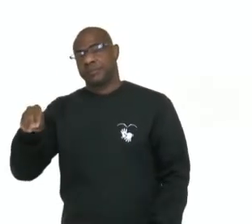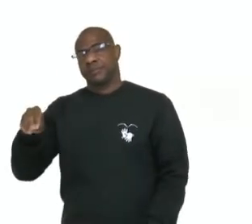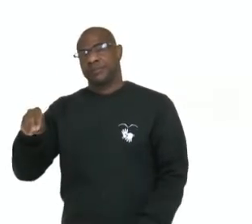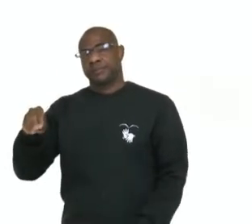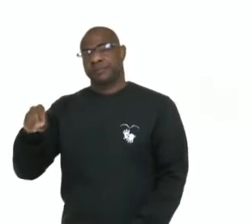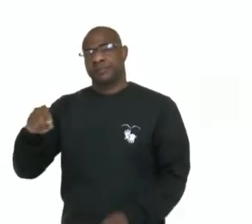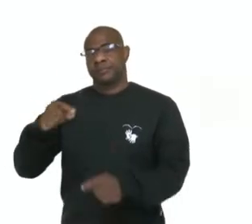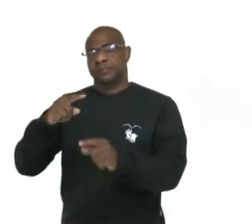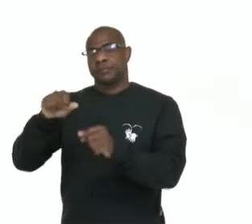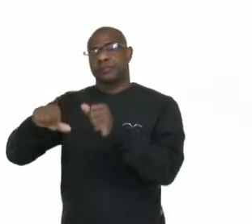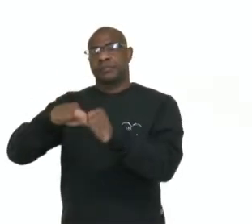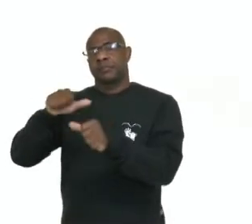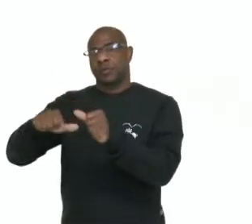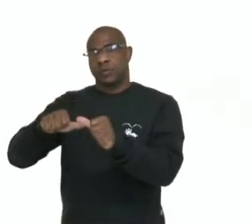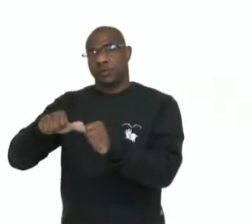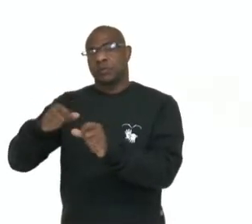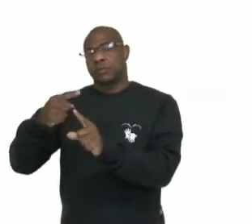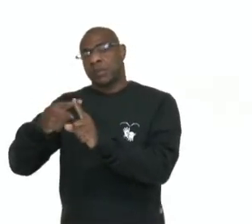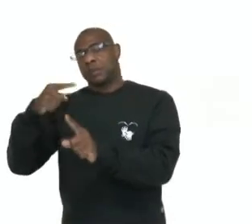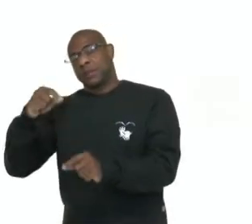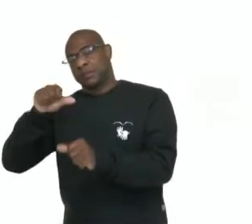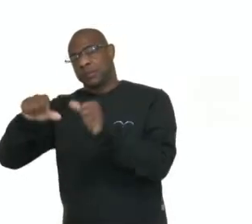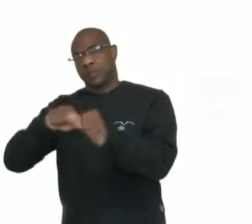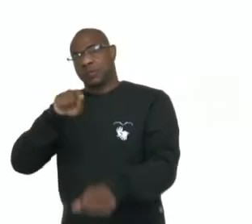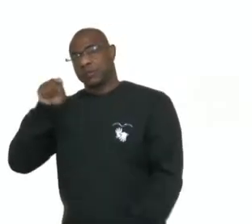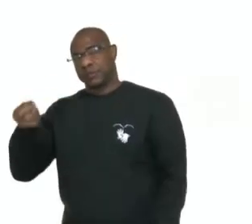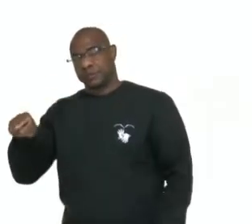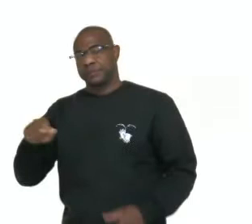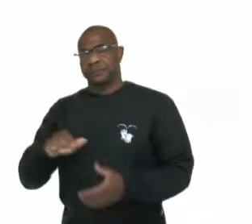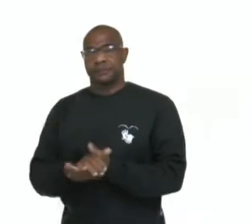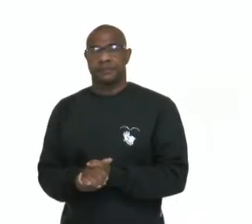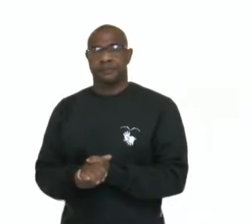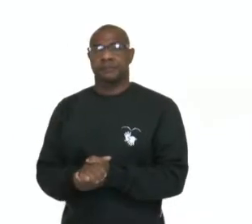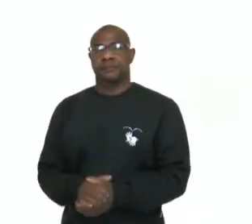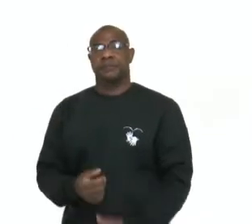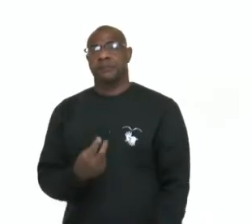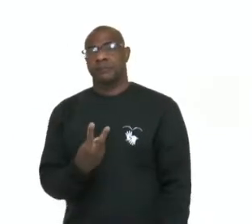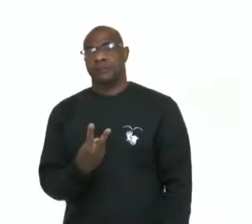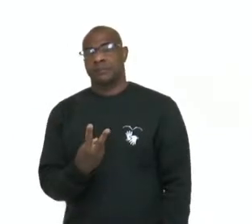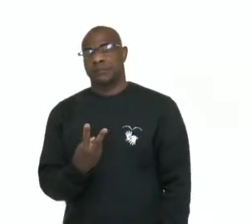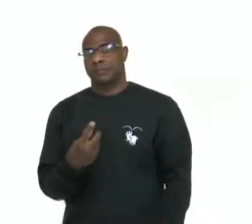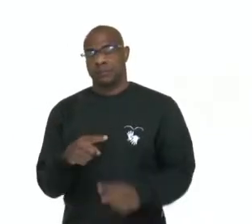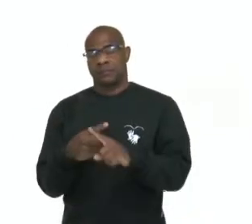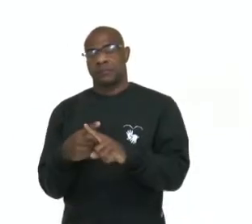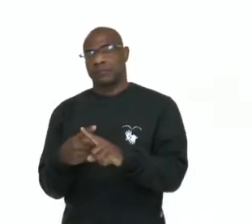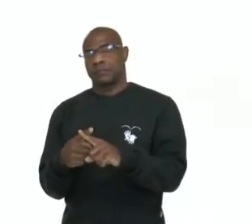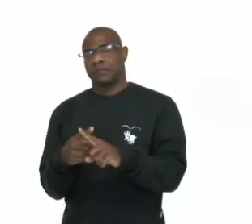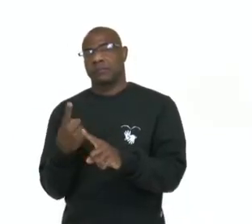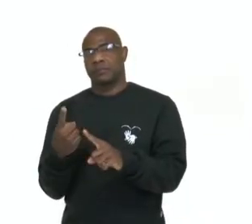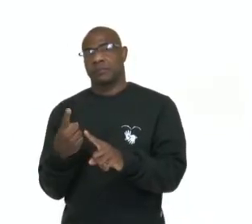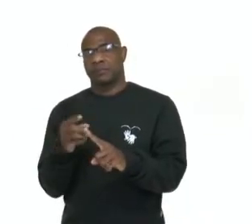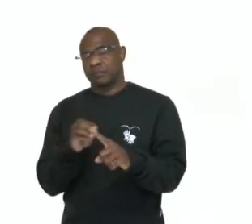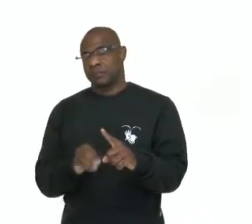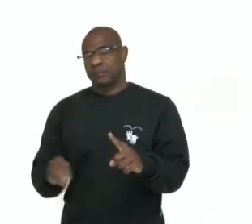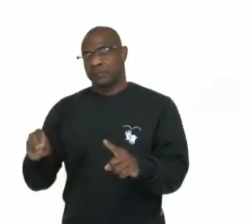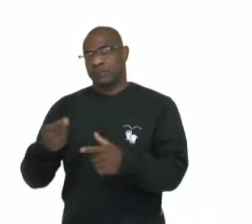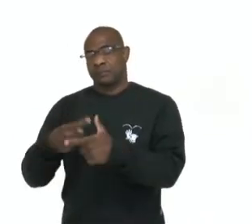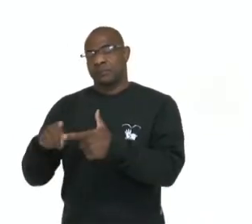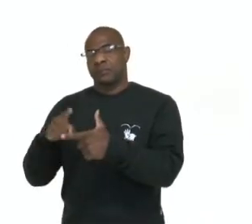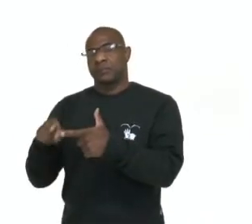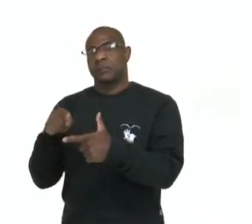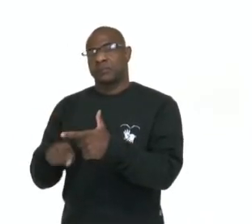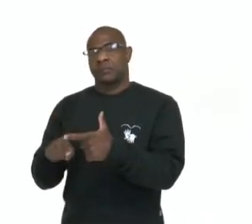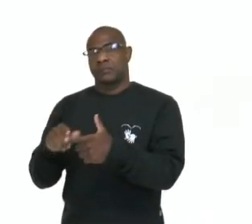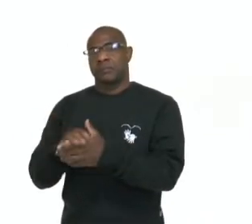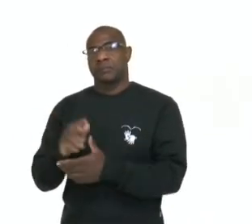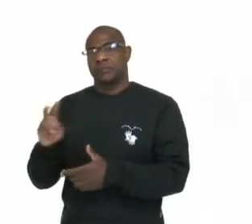trocado. 7 menos 12, menos 5. O 2y está multiplicando 2, a gente vai passar dividindo.